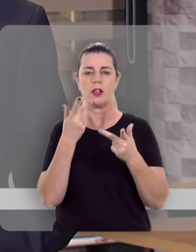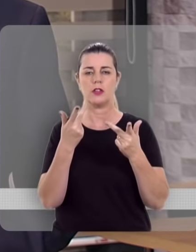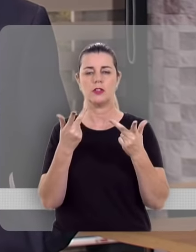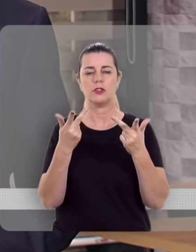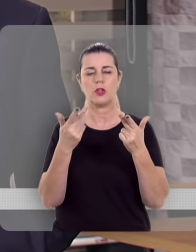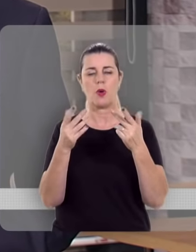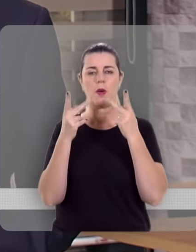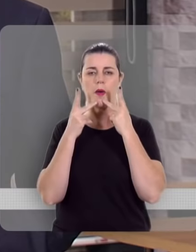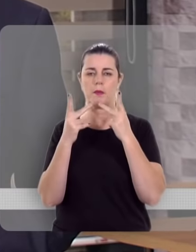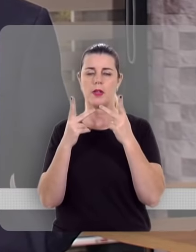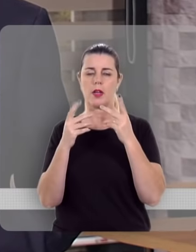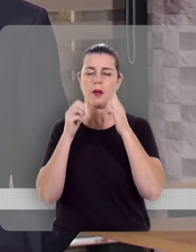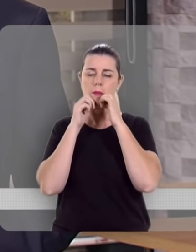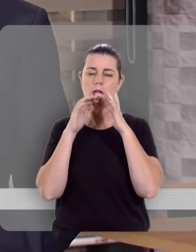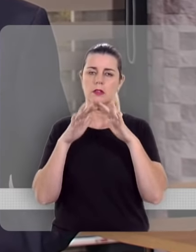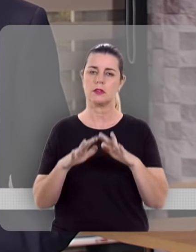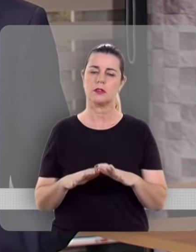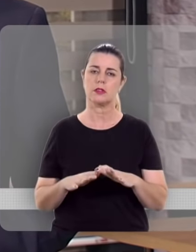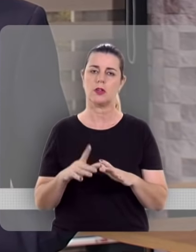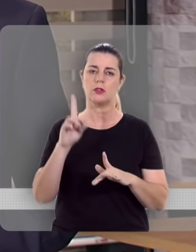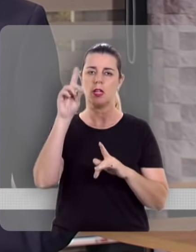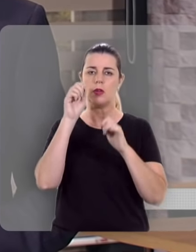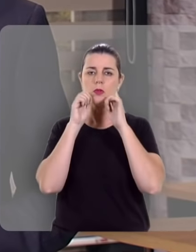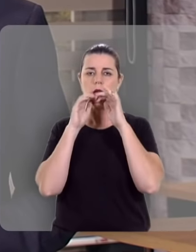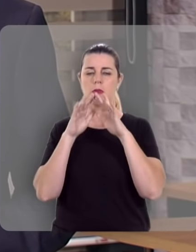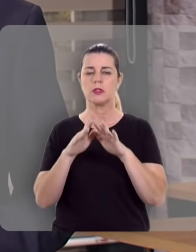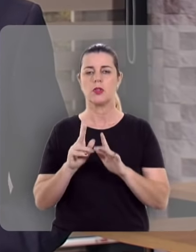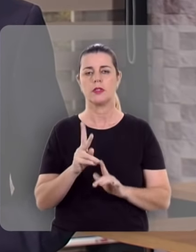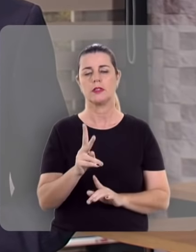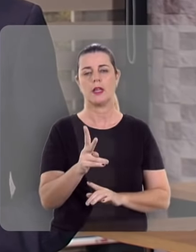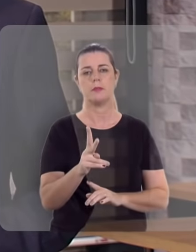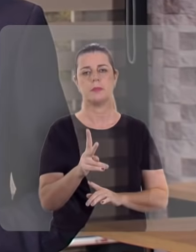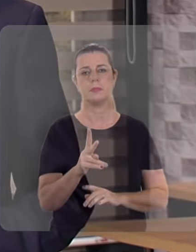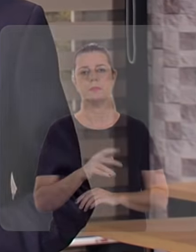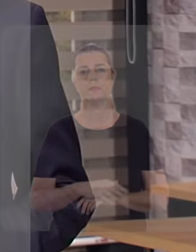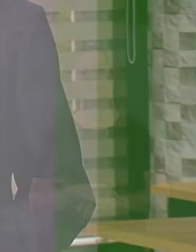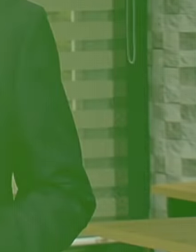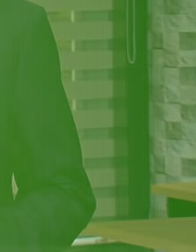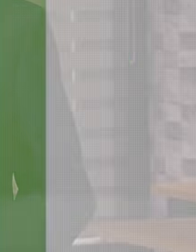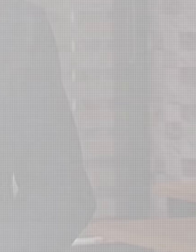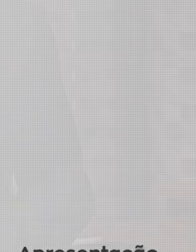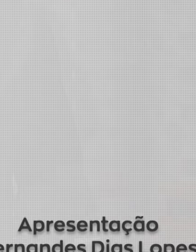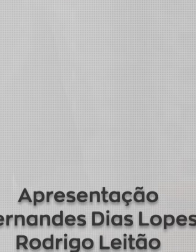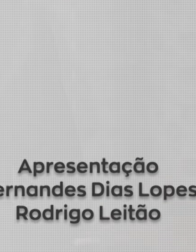falando dessa mesma mensagem abençoadora. Que Deus esteja sempre com você.